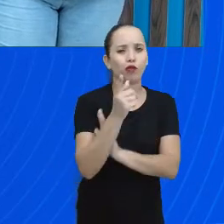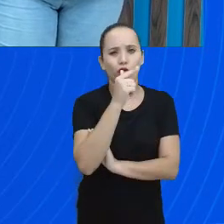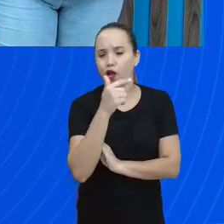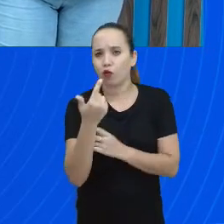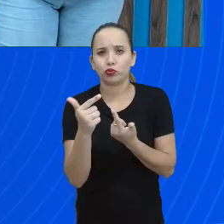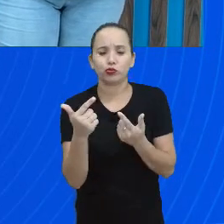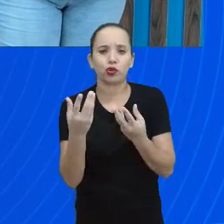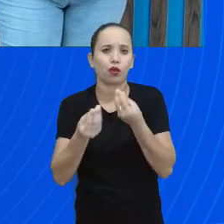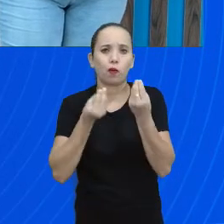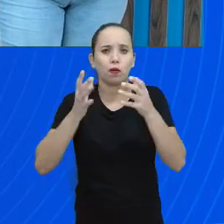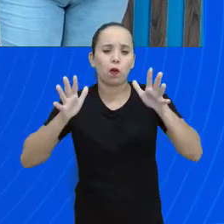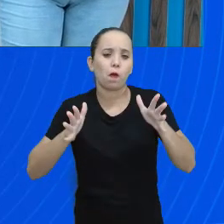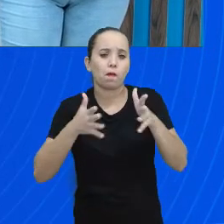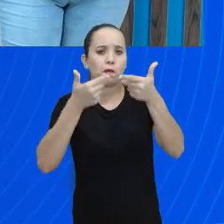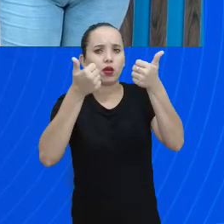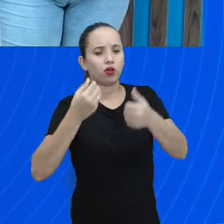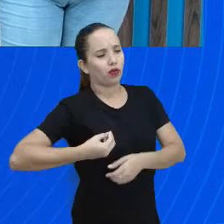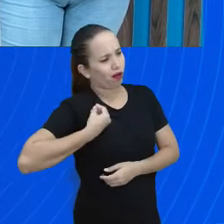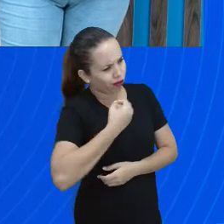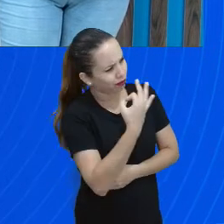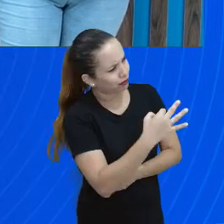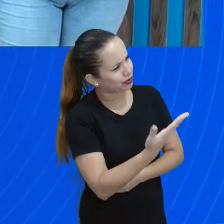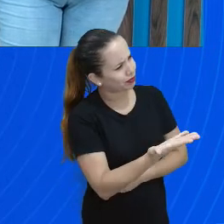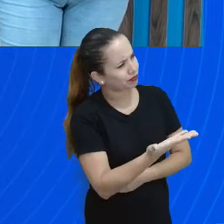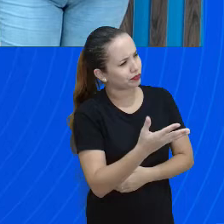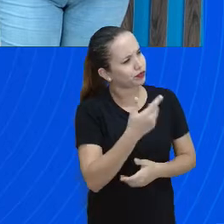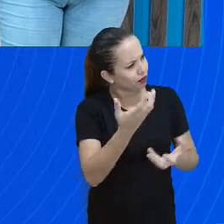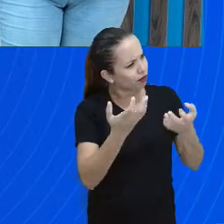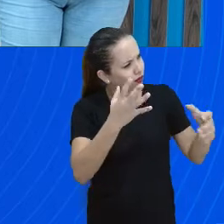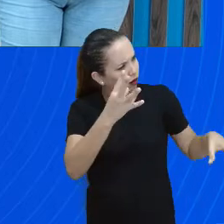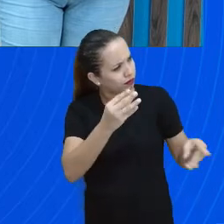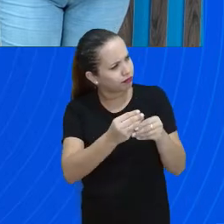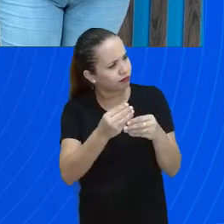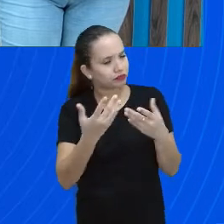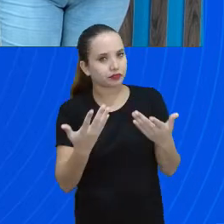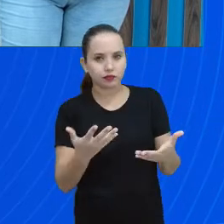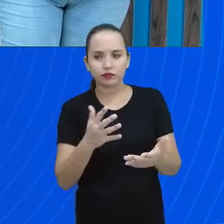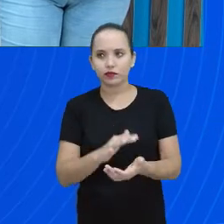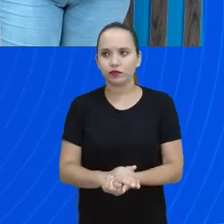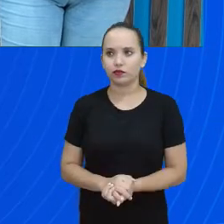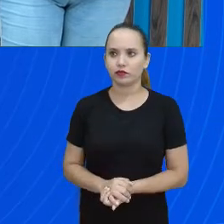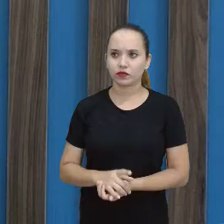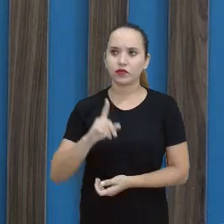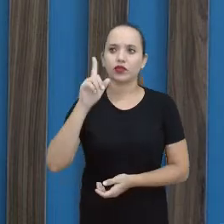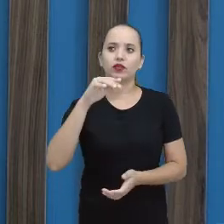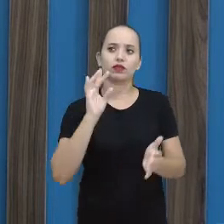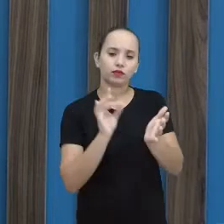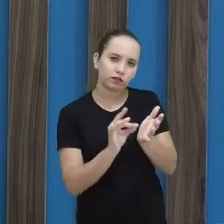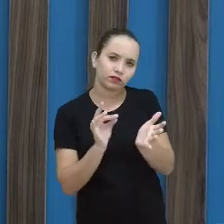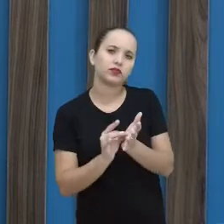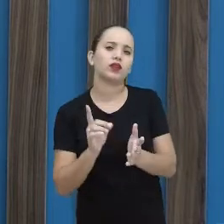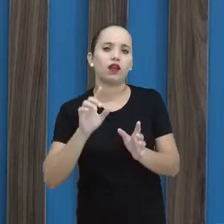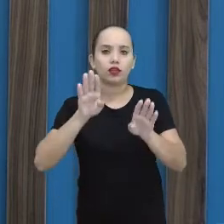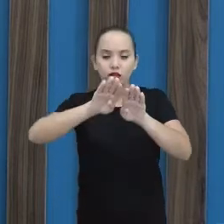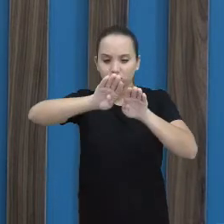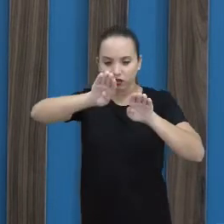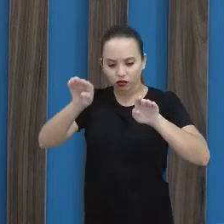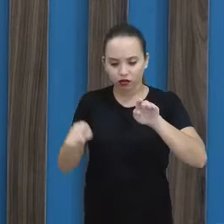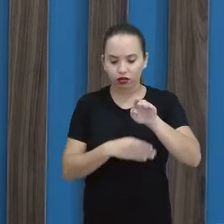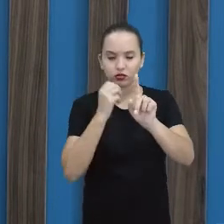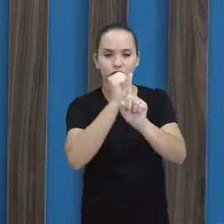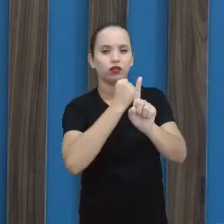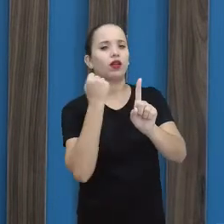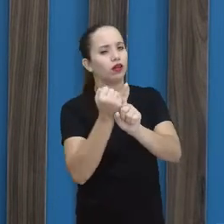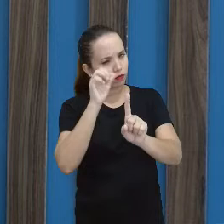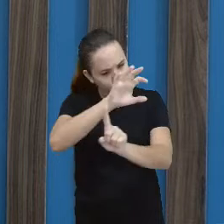como melhorar a vida, né, professora? Quer falar alguma coisa sobre isso? Realmente, essa desigualdade social afeta muito a sociedade